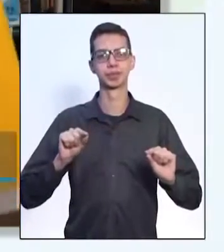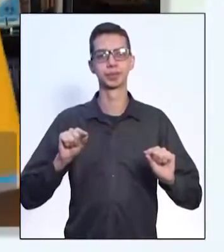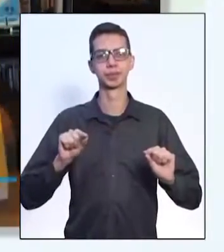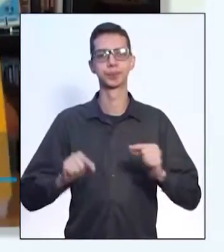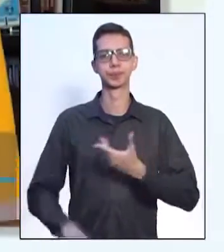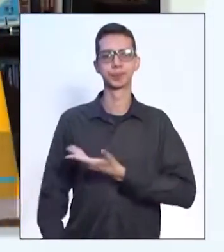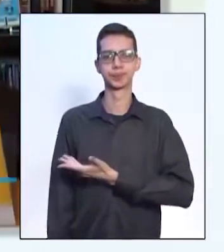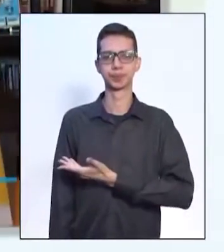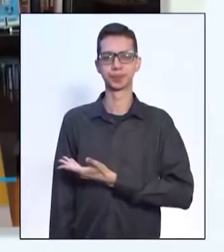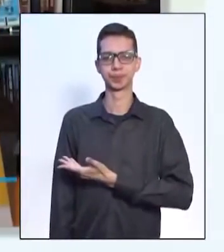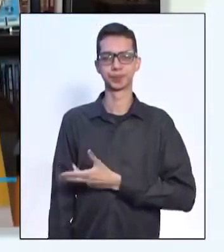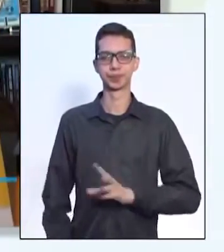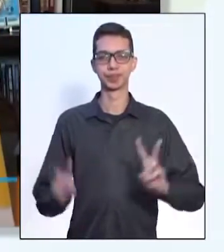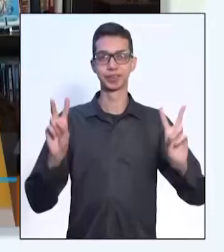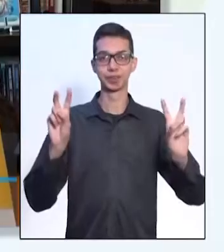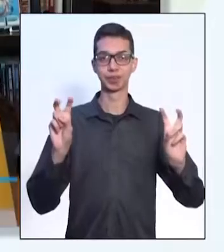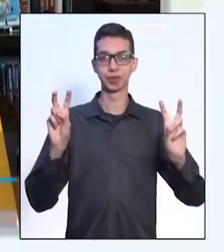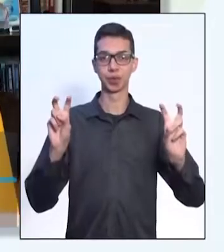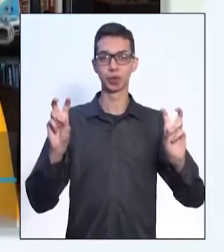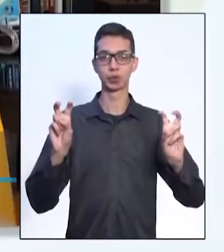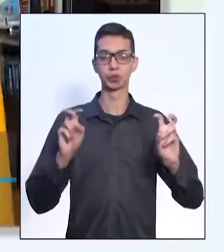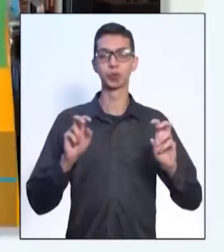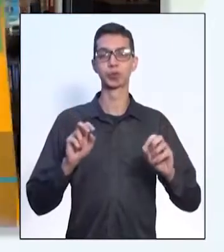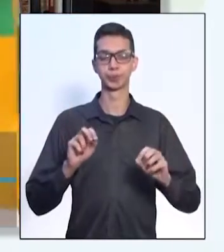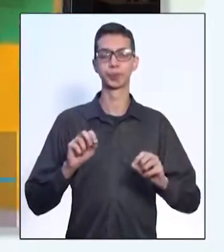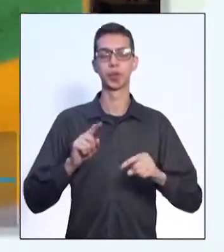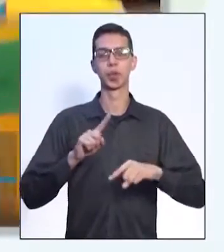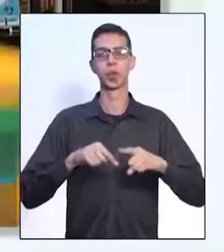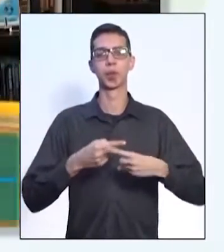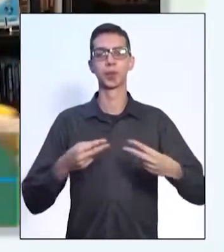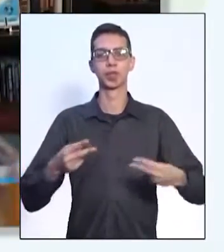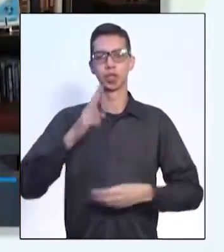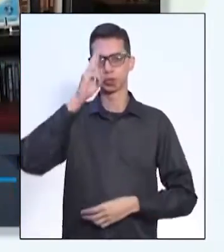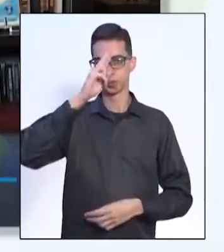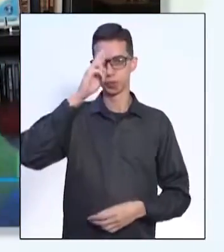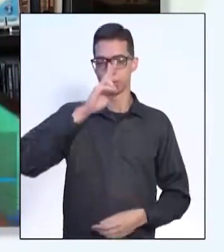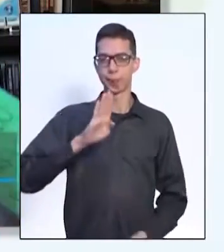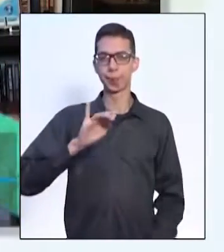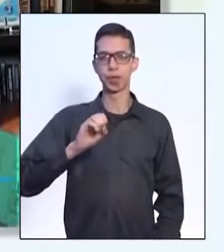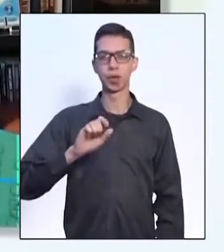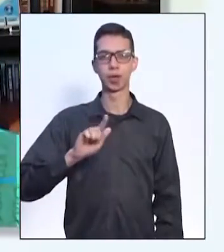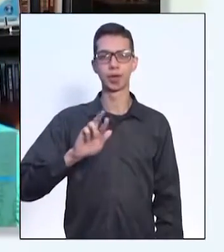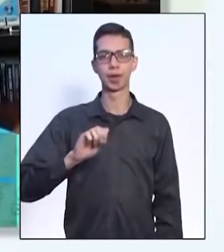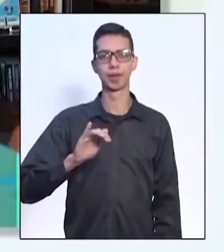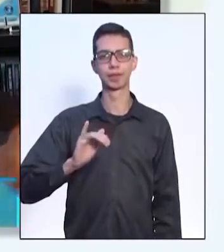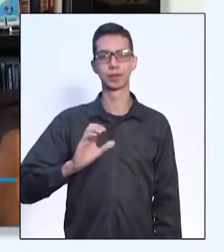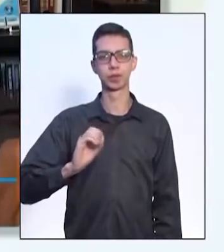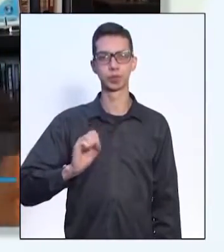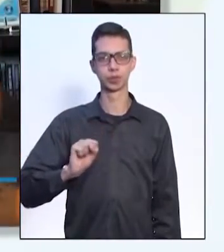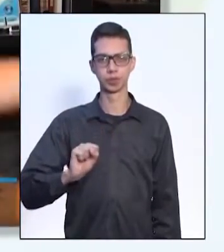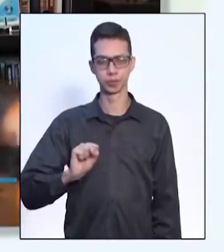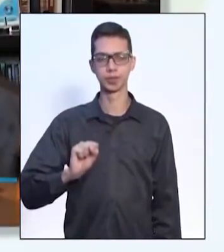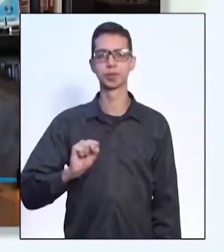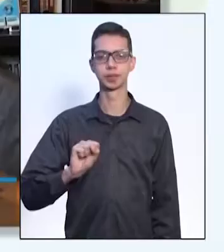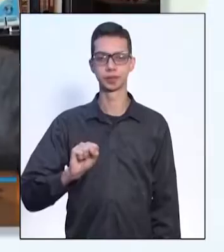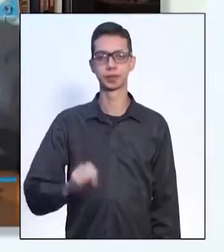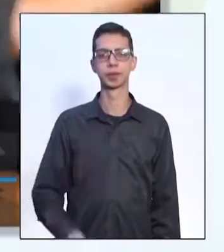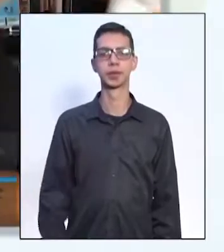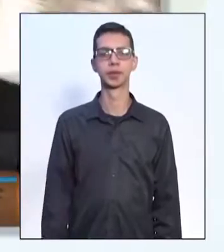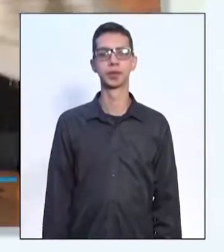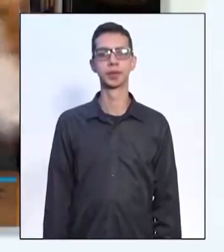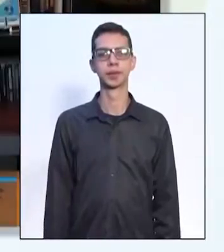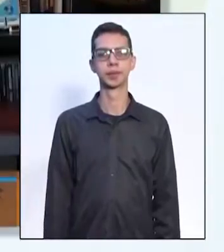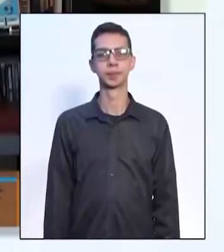aqui eu tenho o título dos objetos biográficos. E esses objetos biográficos estão dentro, deixa eu puxar aqui